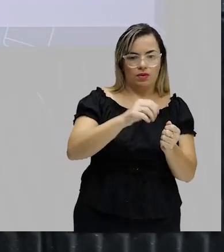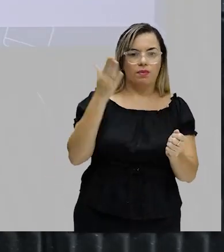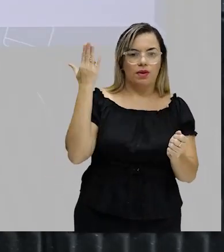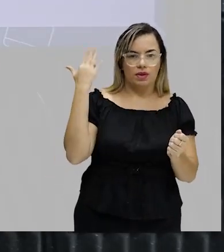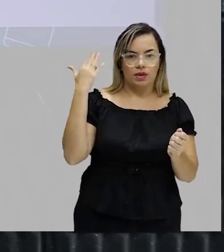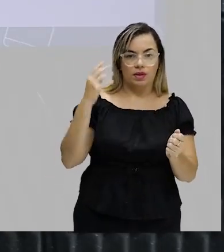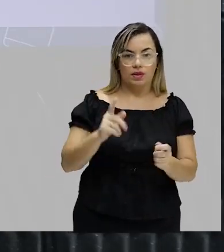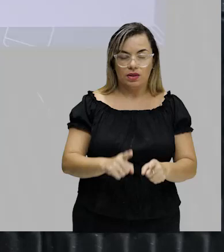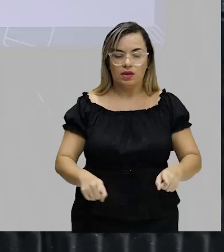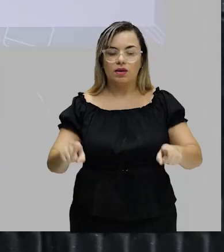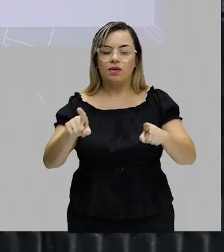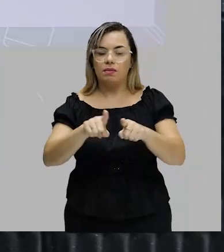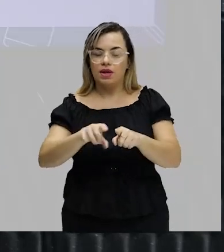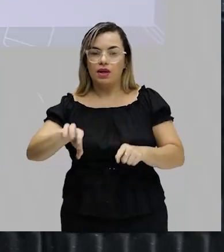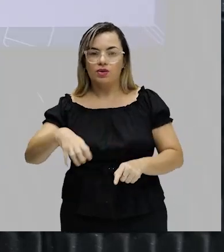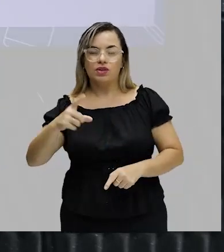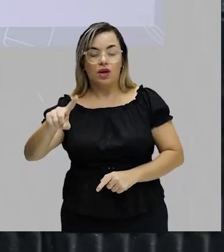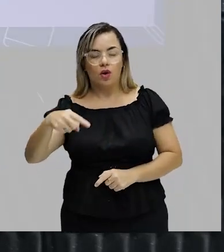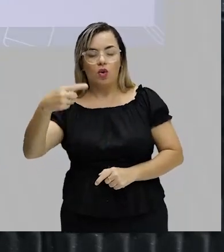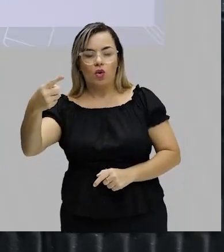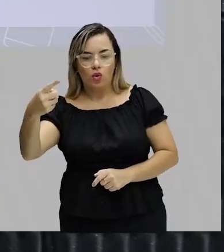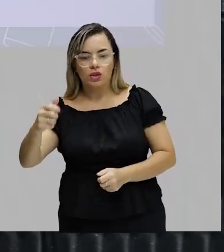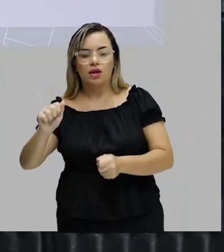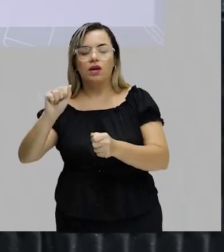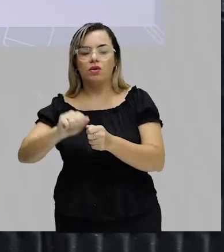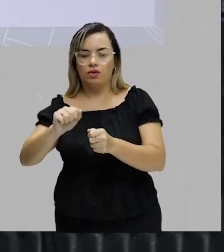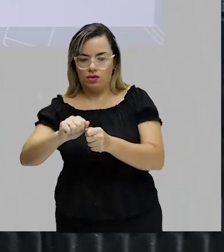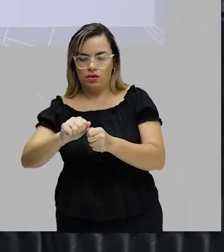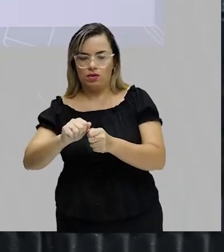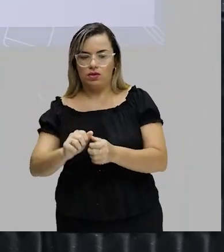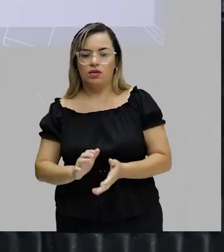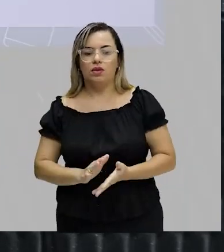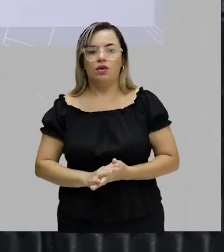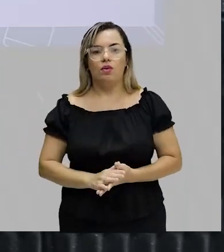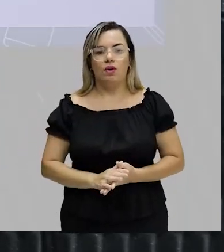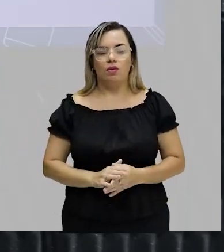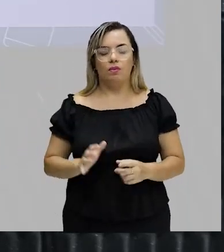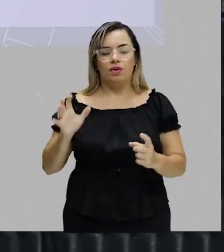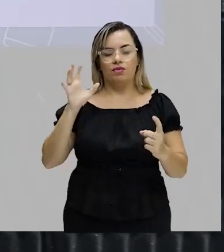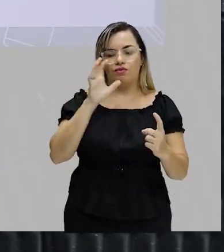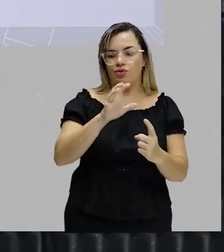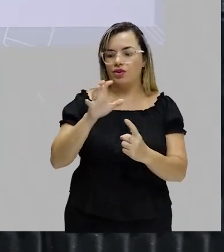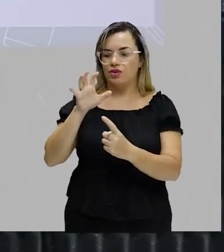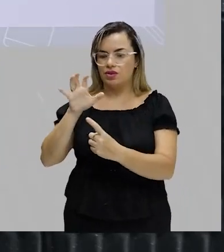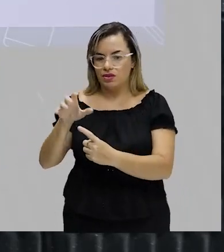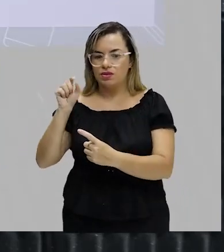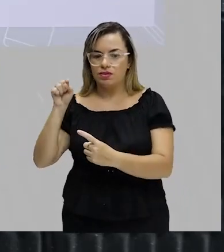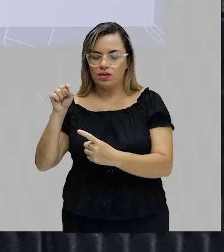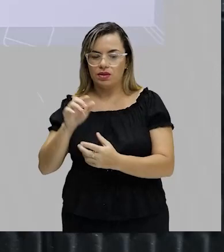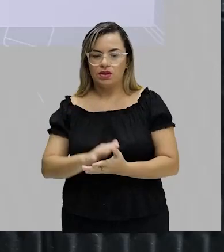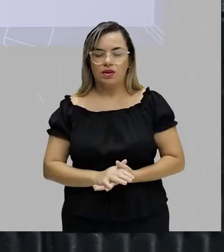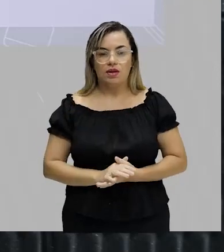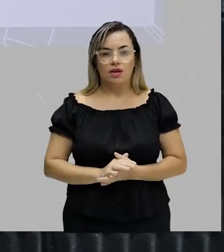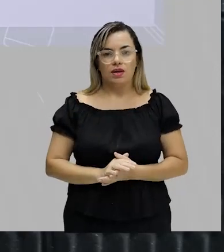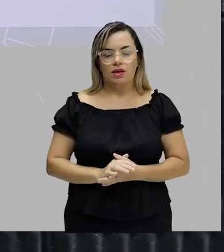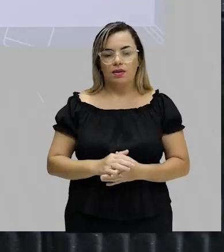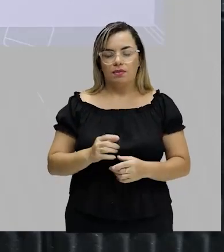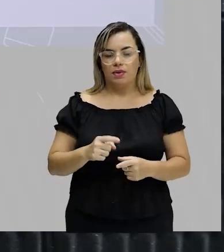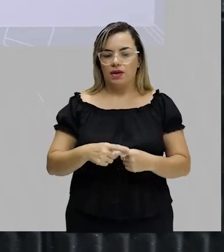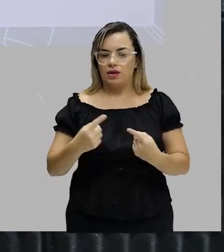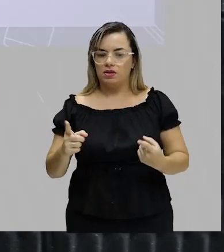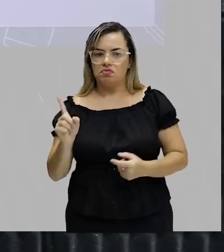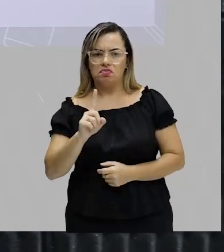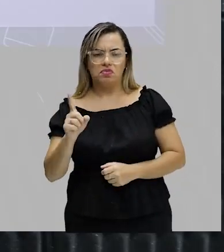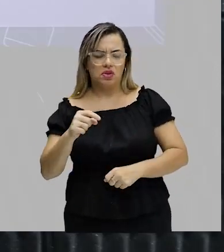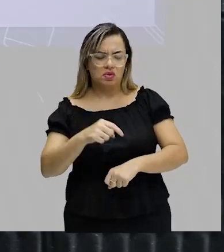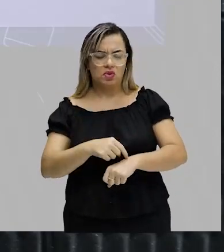também acontecia. Você tem um impacto de uma sobre a outra. E nem sempre nós vamos conseguir determinar